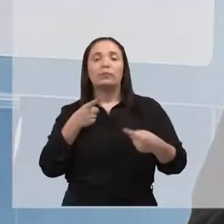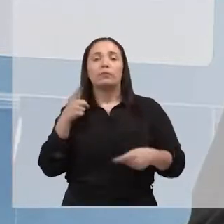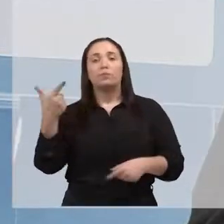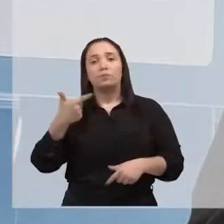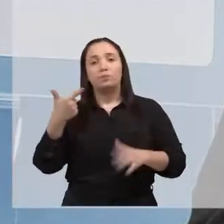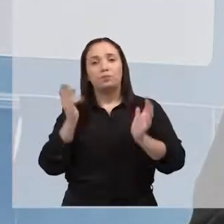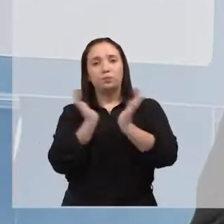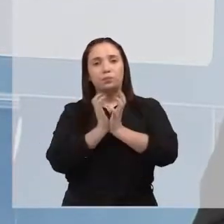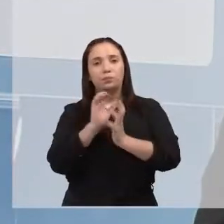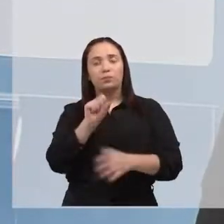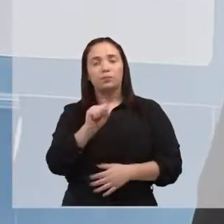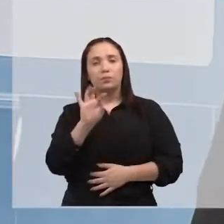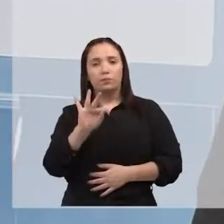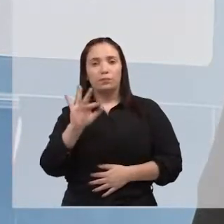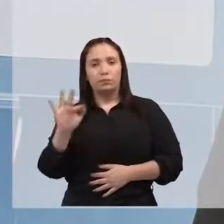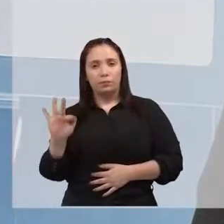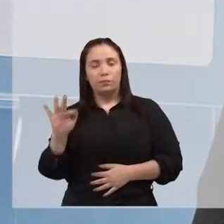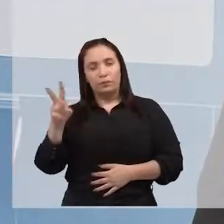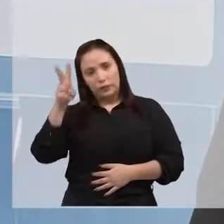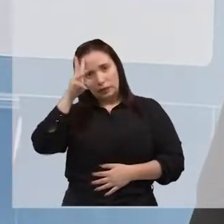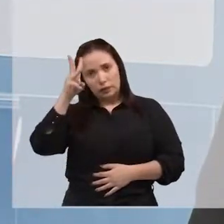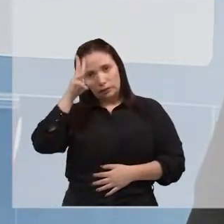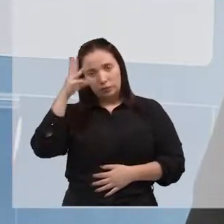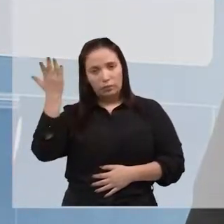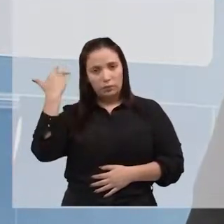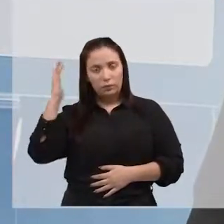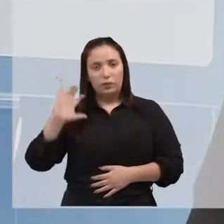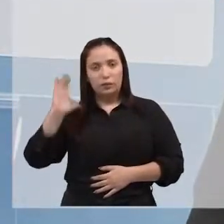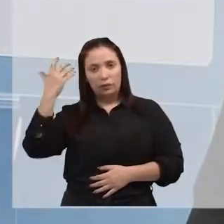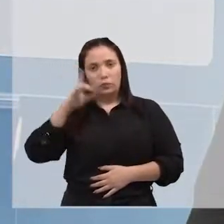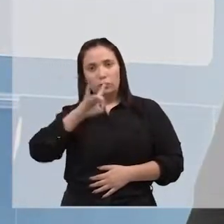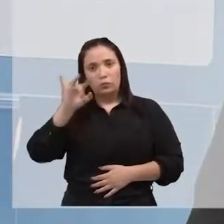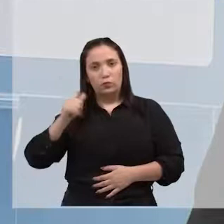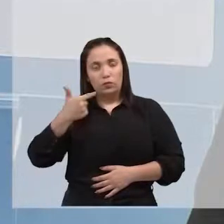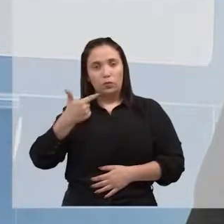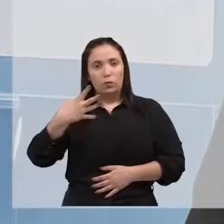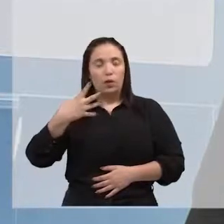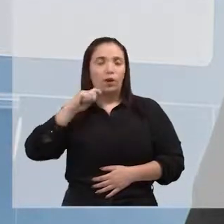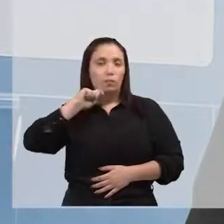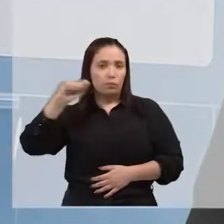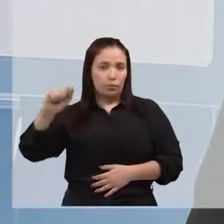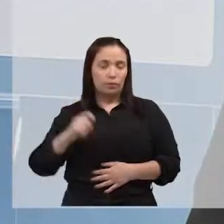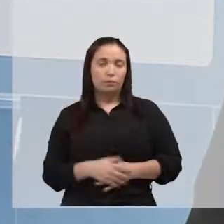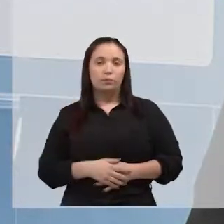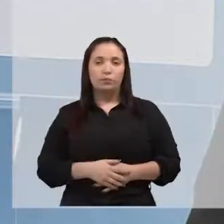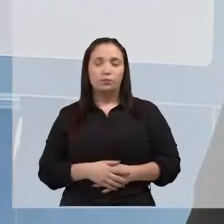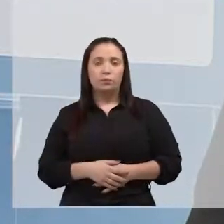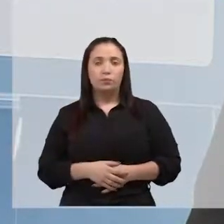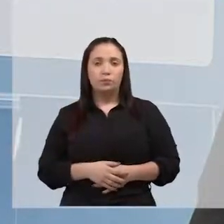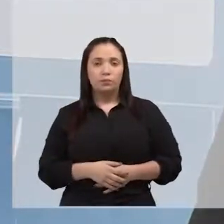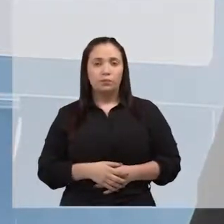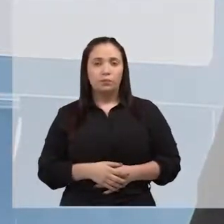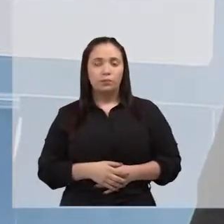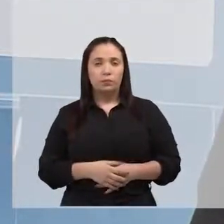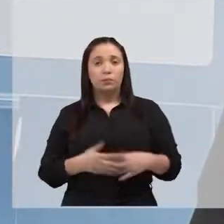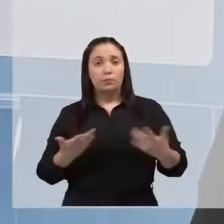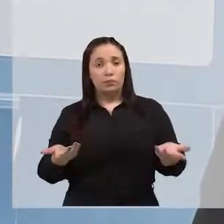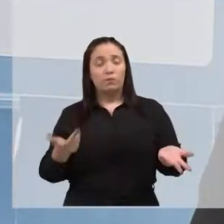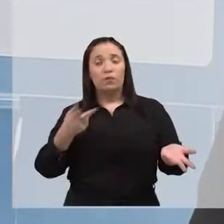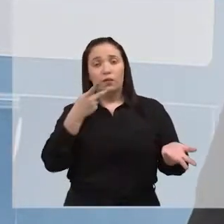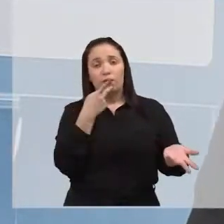turma do Supremo Tribunal Federal nesta terça-feira passada, dia 24 de abril. O magistrado apontou como